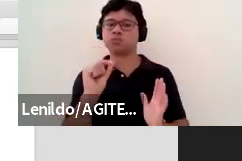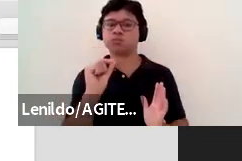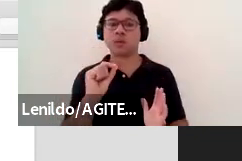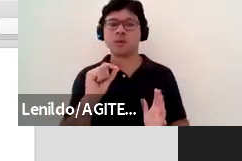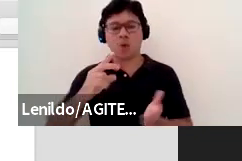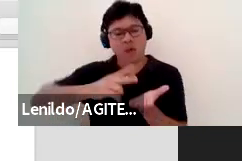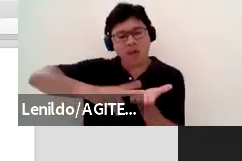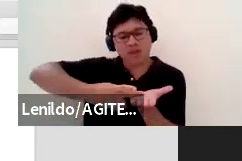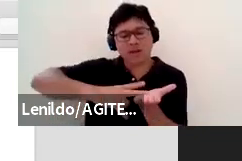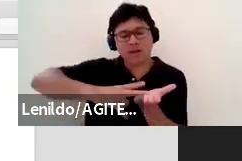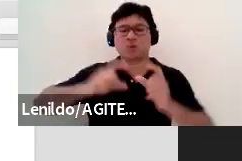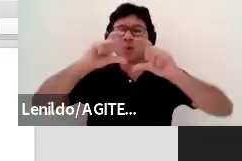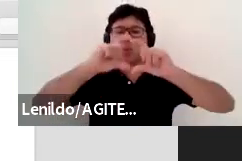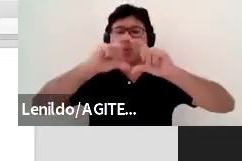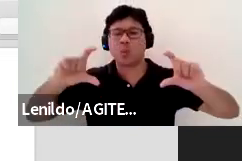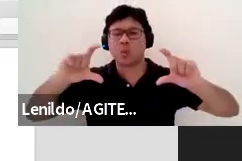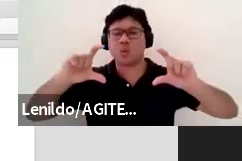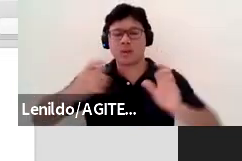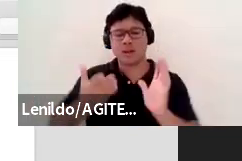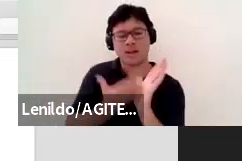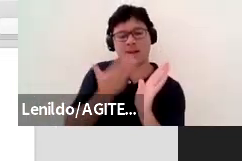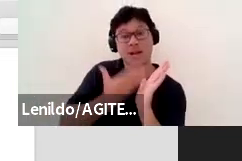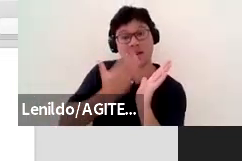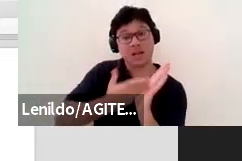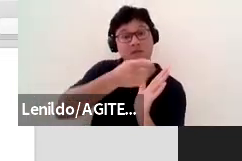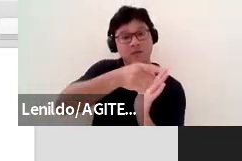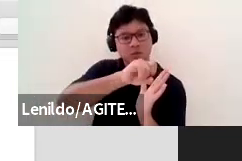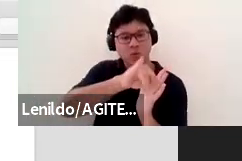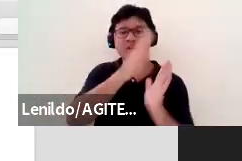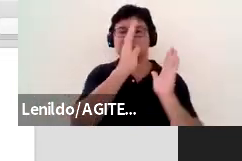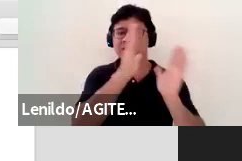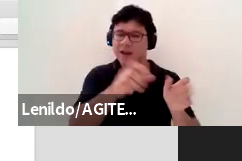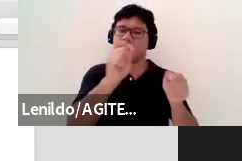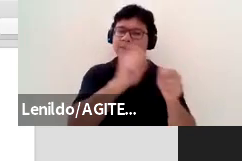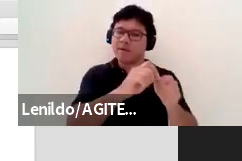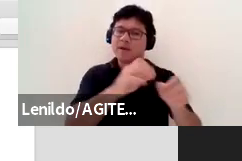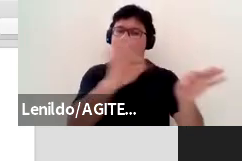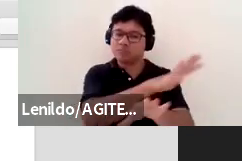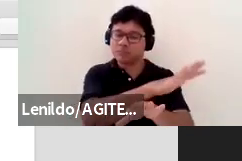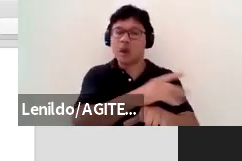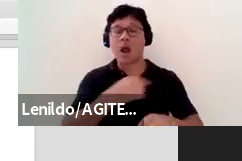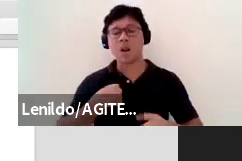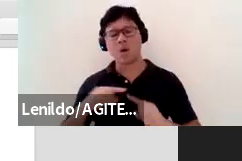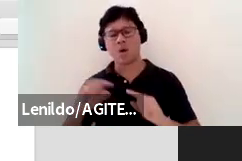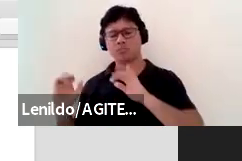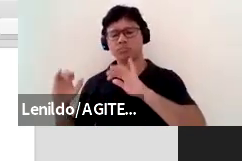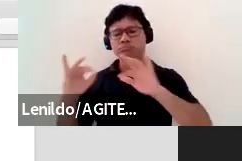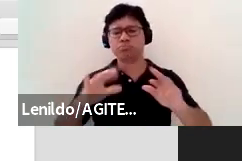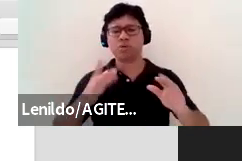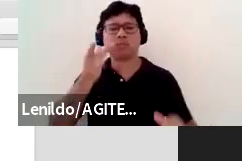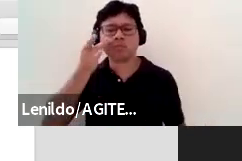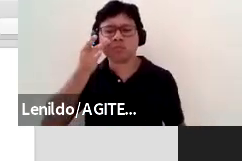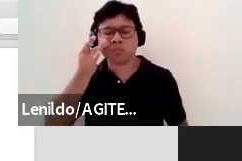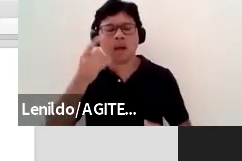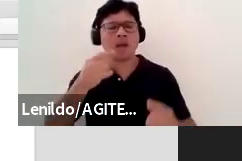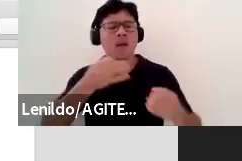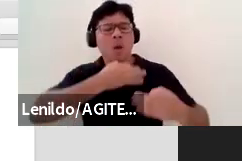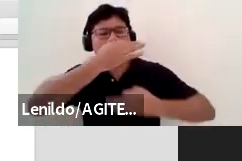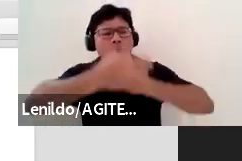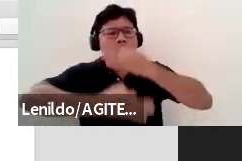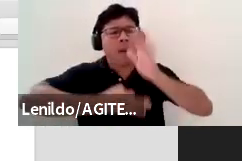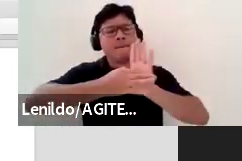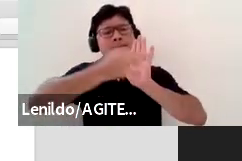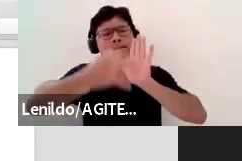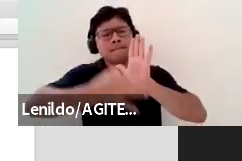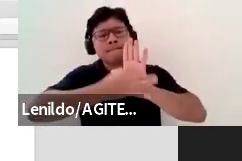um trecho de um livro que a Sônia já tinha traduzido e nos reunimos presencialmente para comentar as traduções. Então,